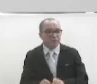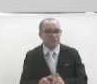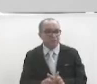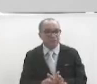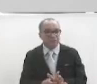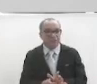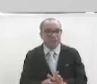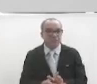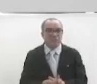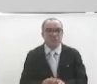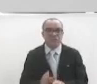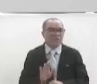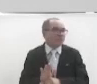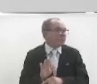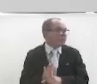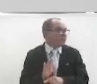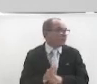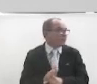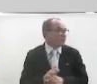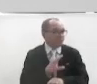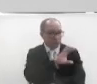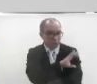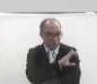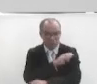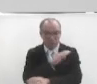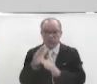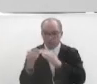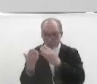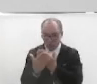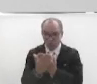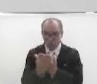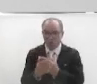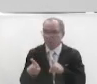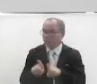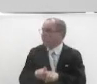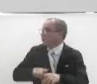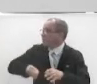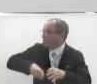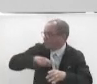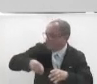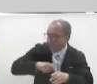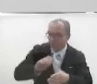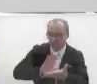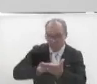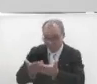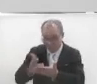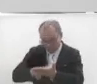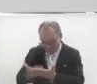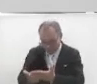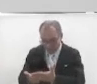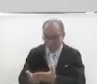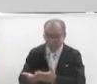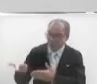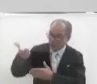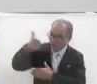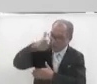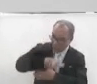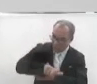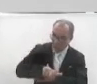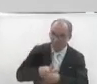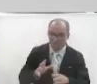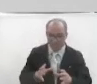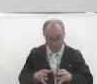o e apoio supervisor escolar nutricionista intérprete de libras novamente a